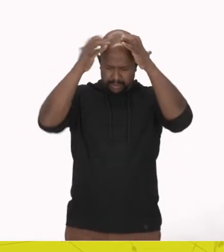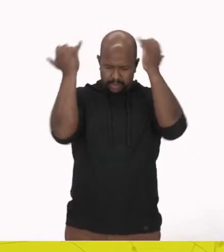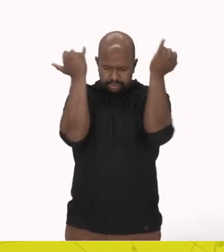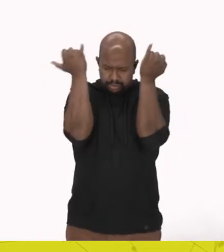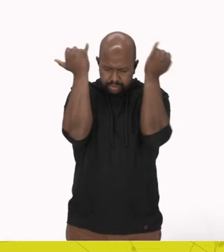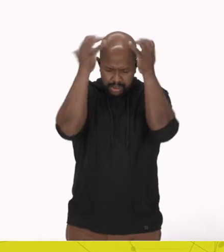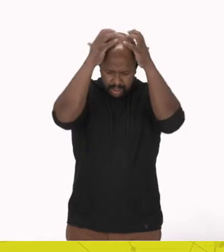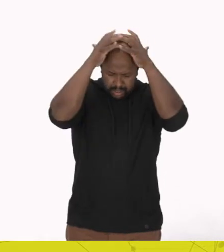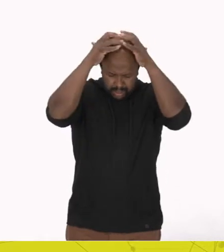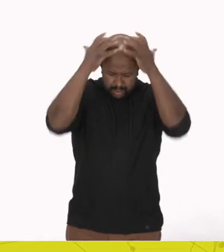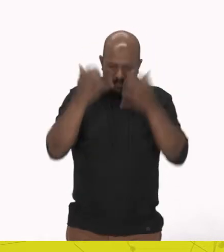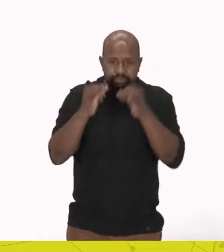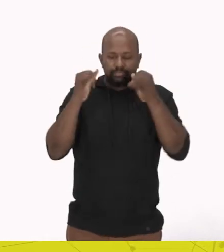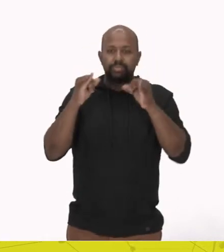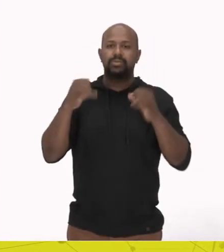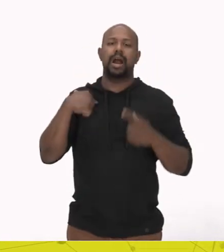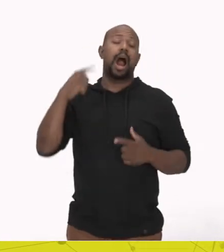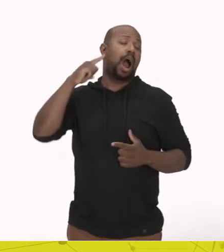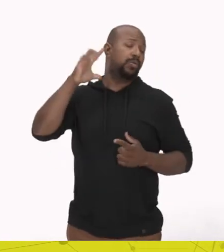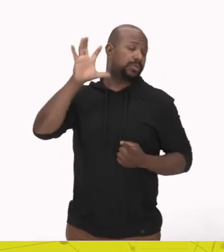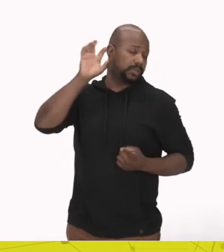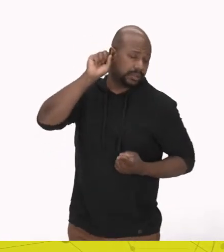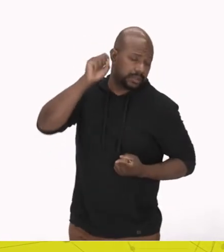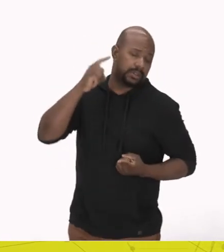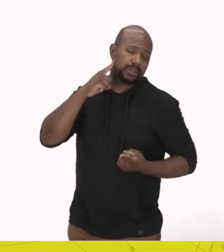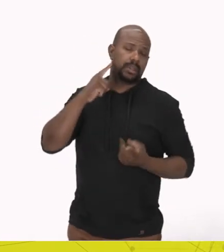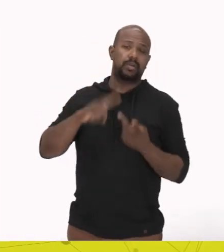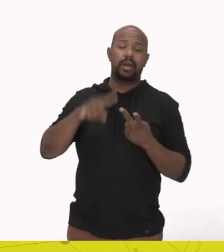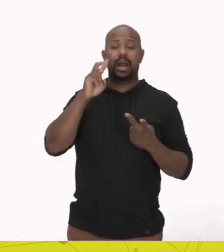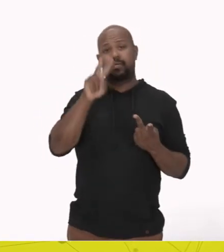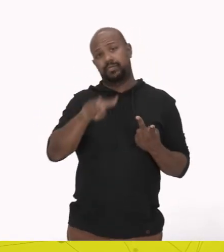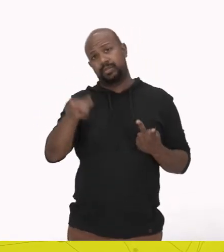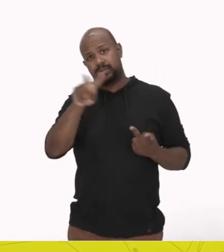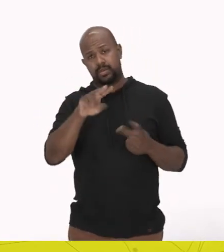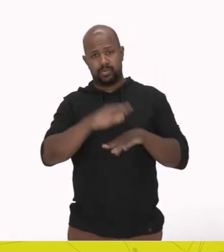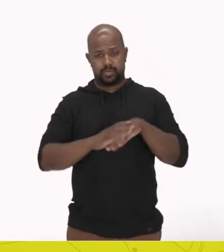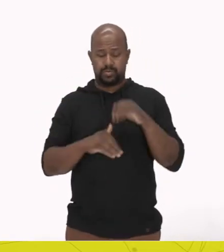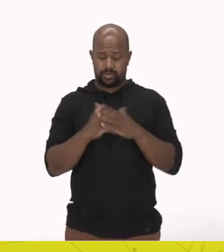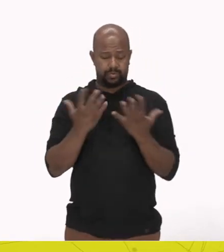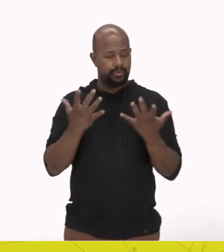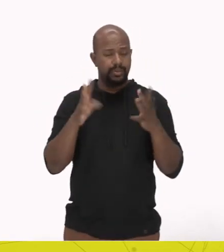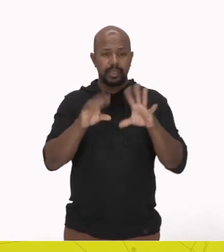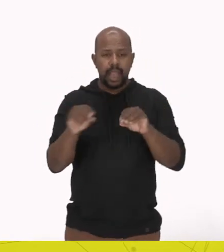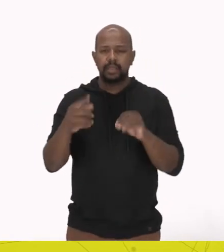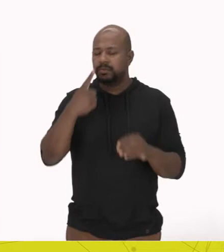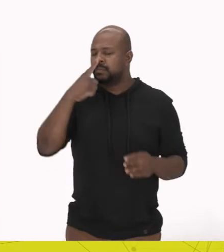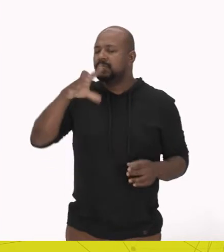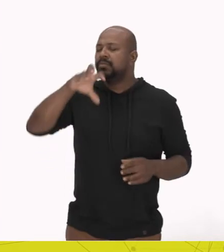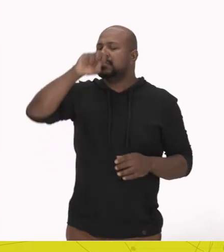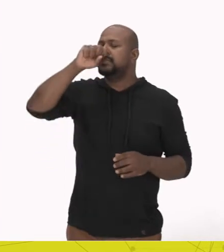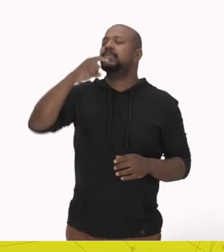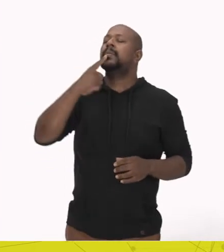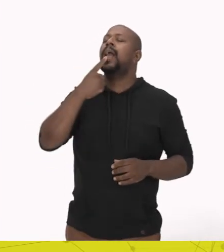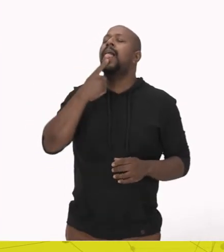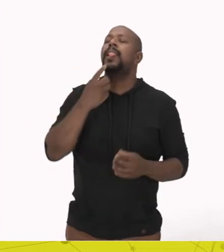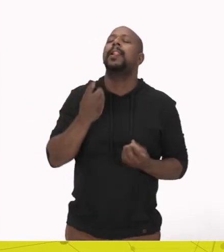neuronais, impulsos nervosos. A audição, a visão, o tato, o olfato e o